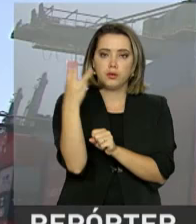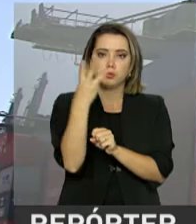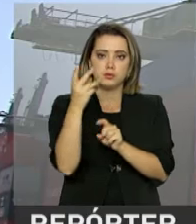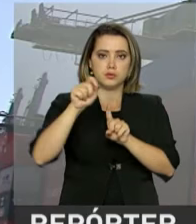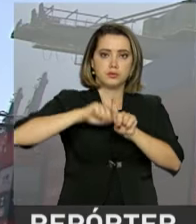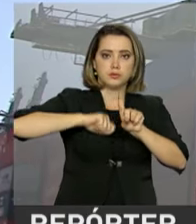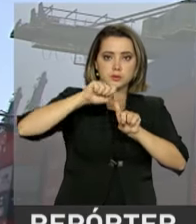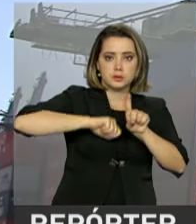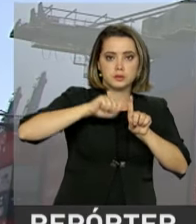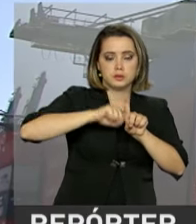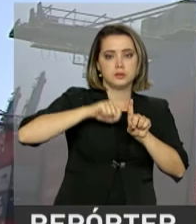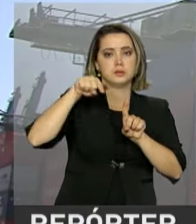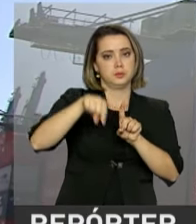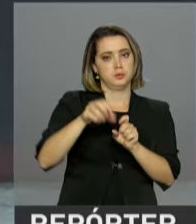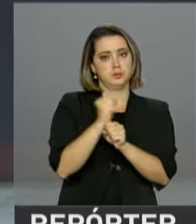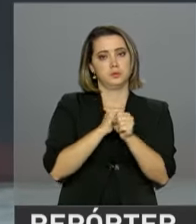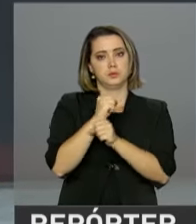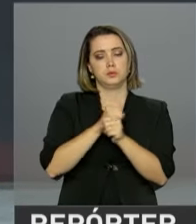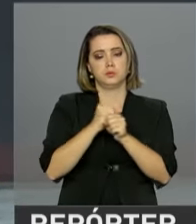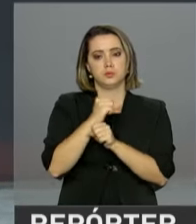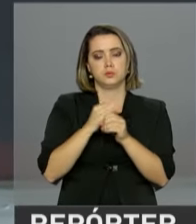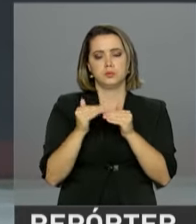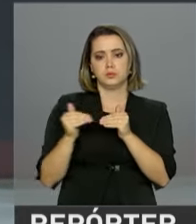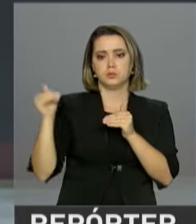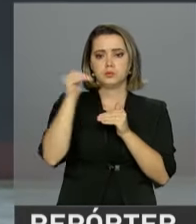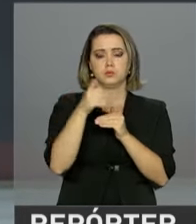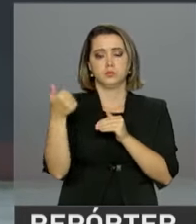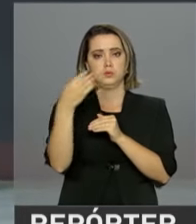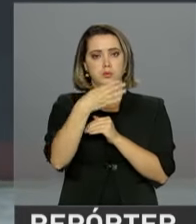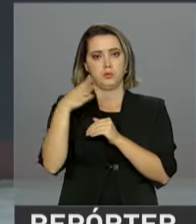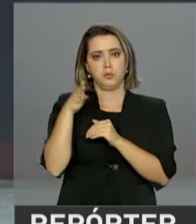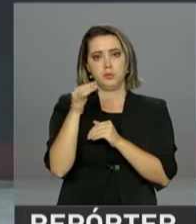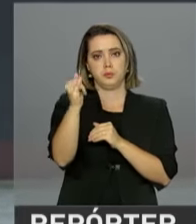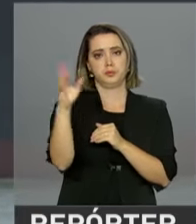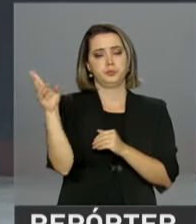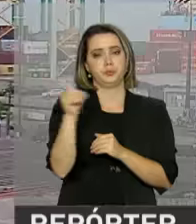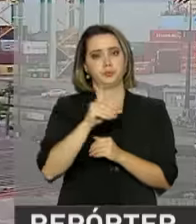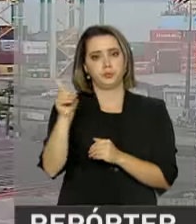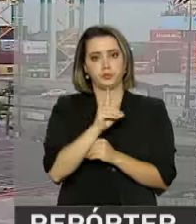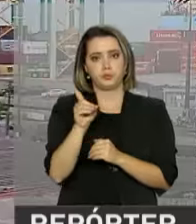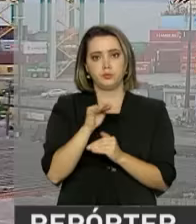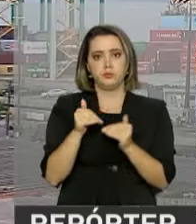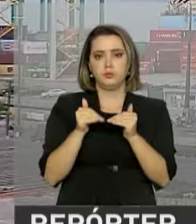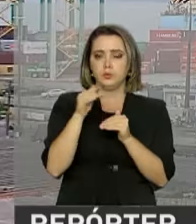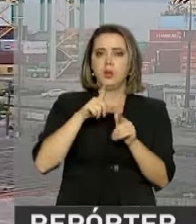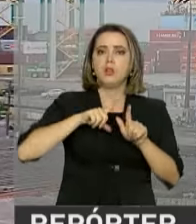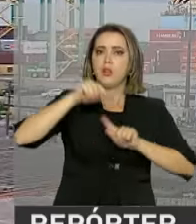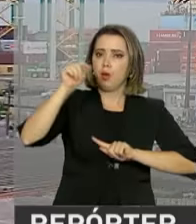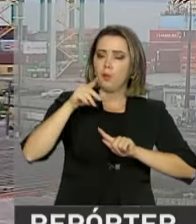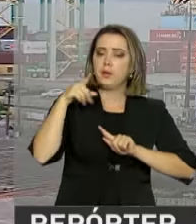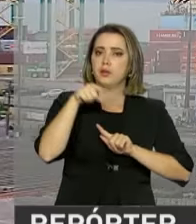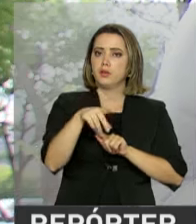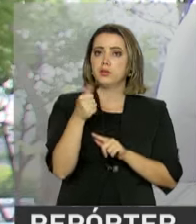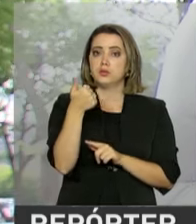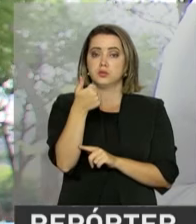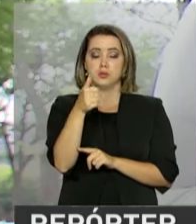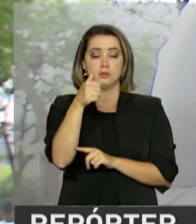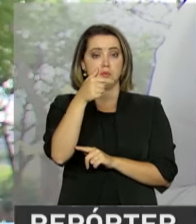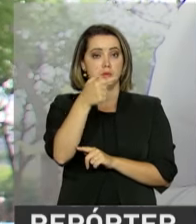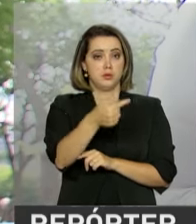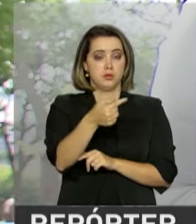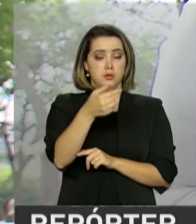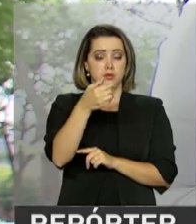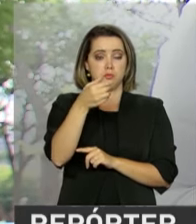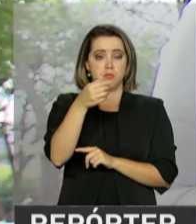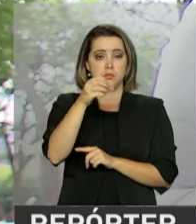superou os 14 bilhões de dólares que é o recorde para o período desde o início da série histórica em 1989 as exportações